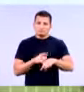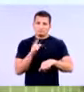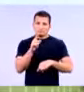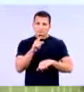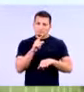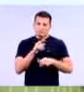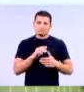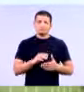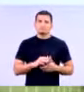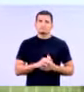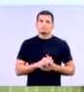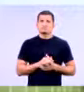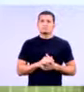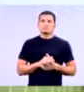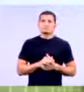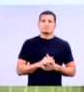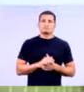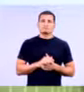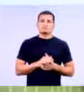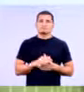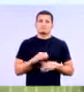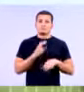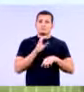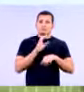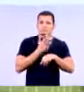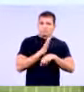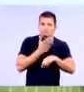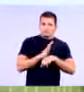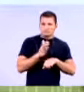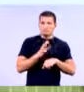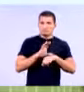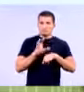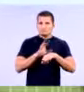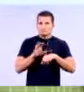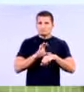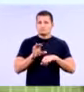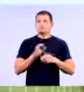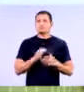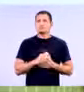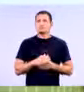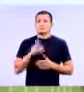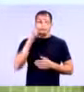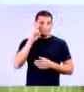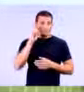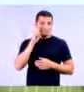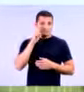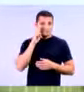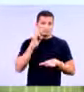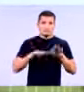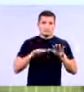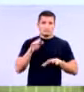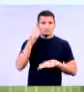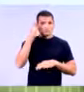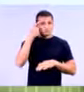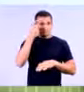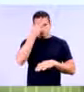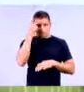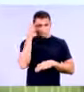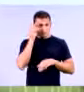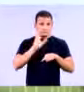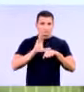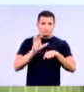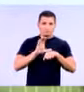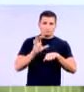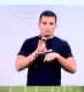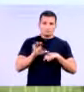que um curso de educação à distância requer. Lembrando que, na maioria das vezes, as pessoas acham que cursar a